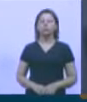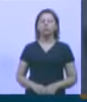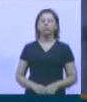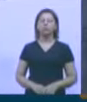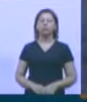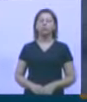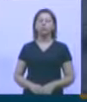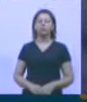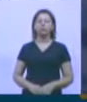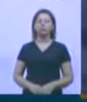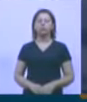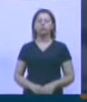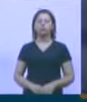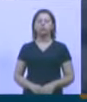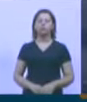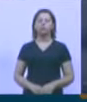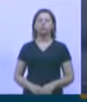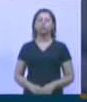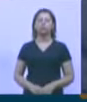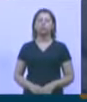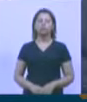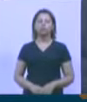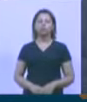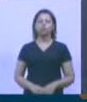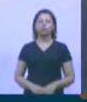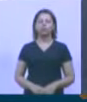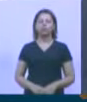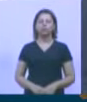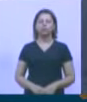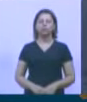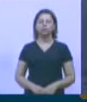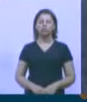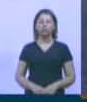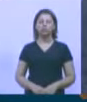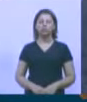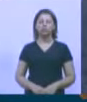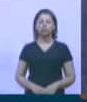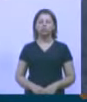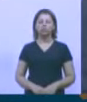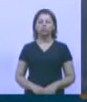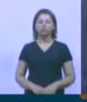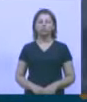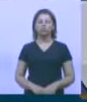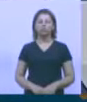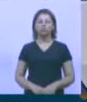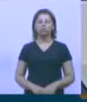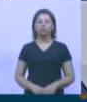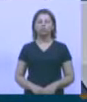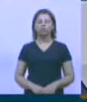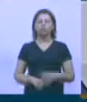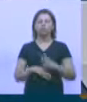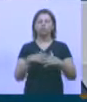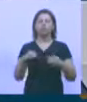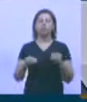most needed healing is inner healing. E a cura